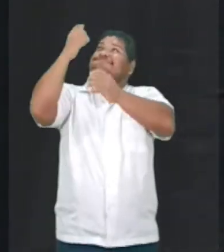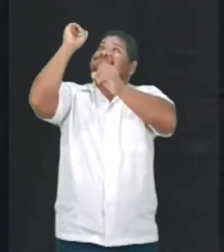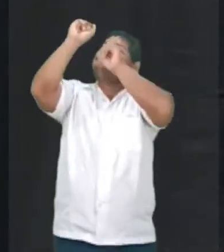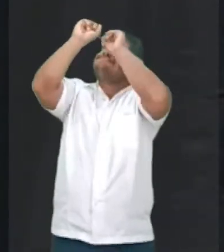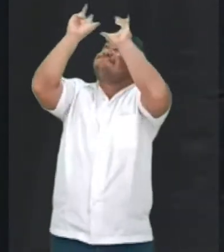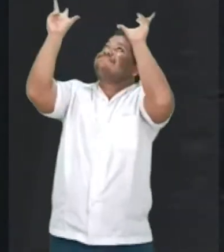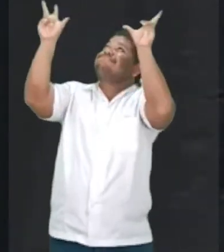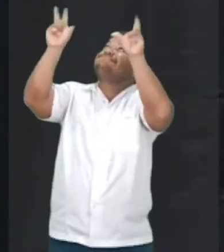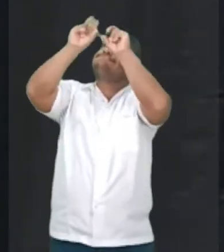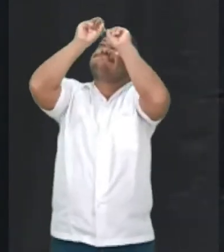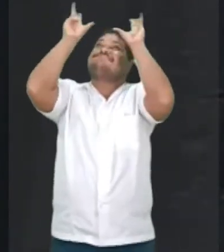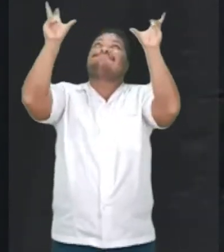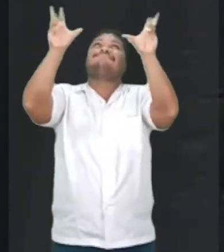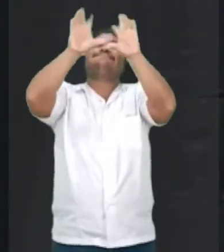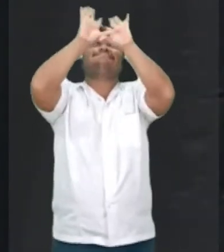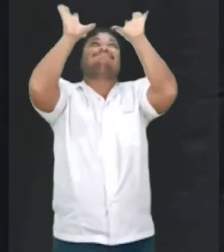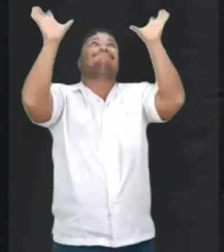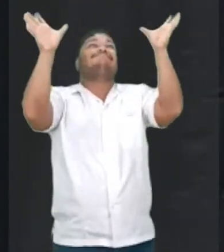estrelas formadas.